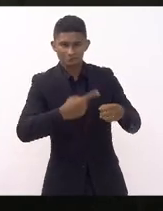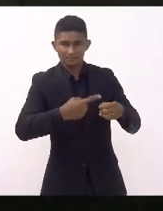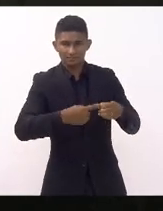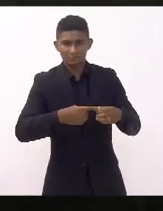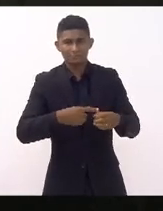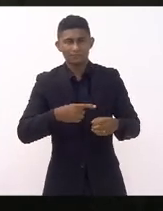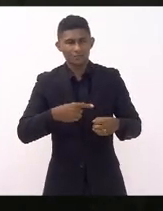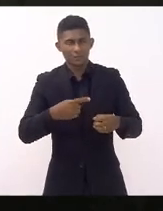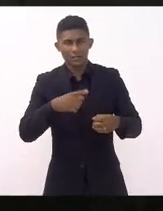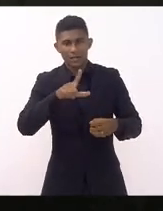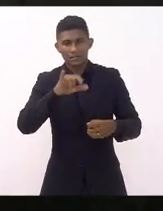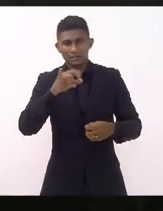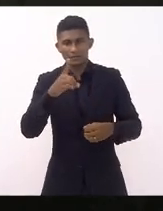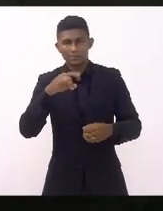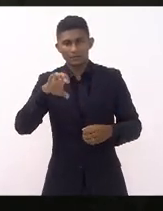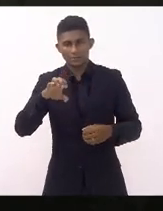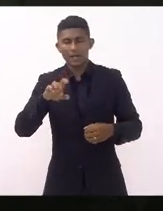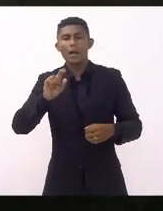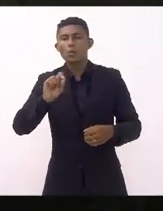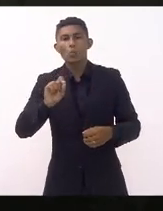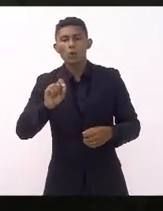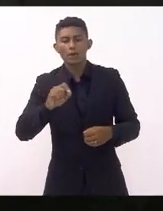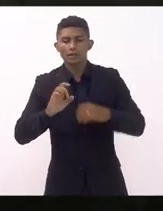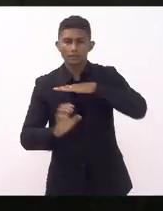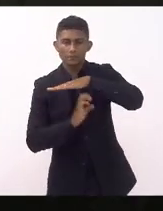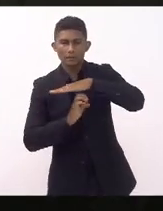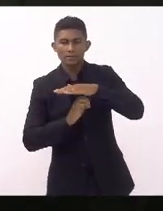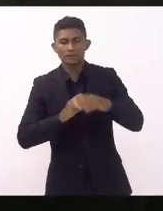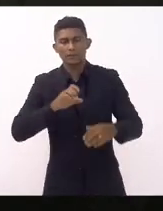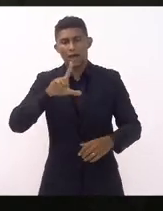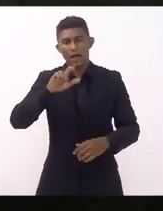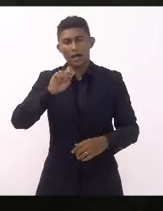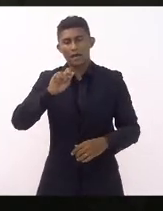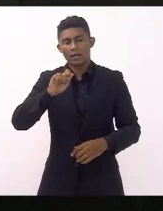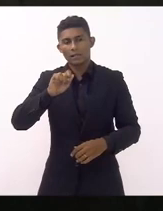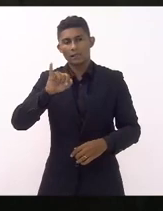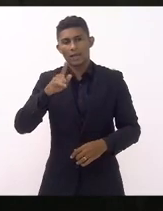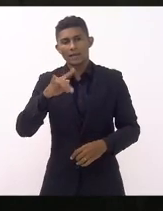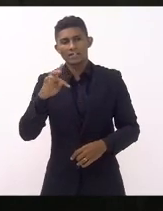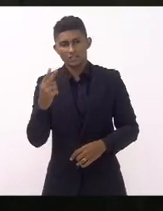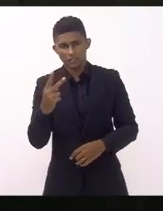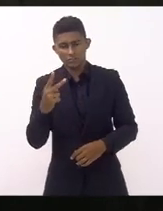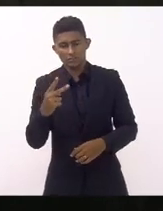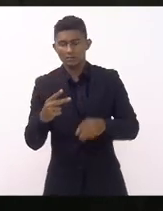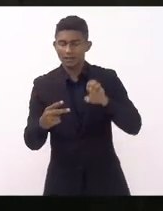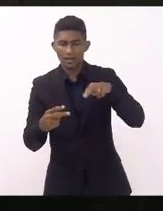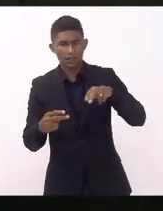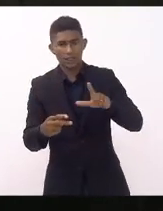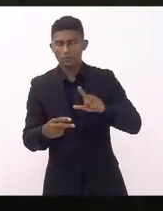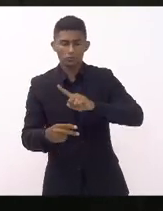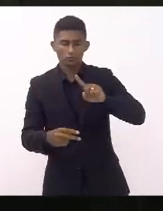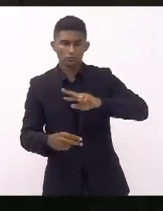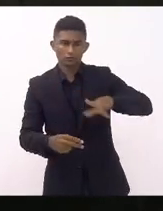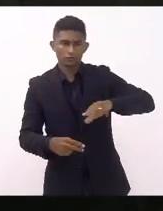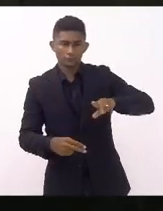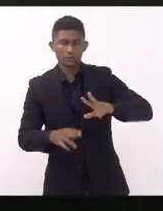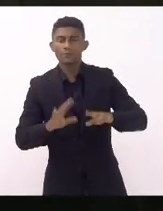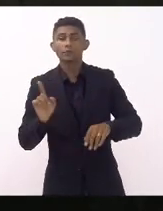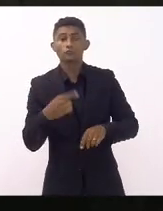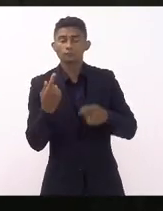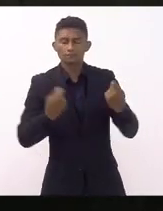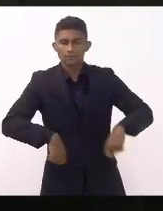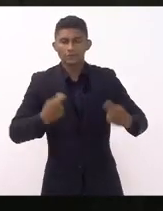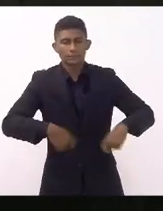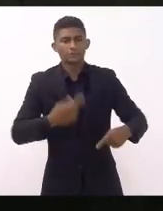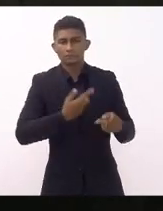é a Enel. Mas eu acho que é fundamental, não é, que nós tomemos para nós esta responsabilidade